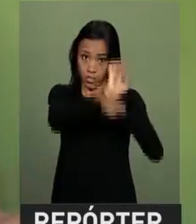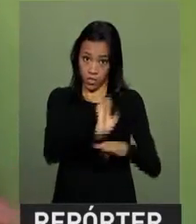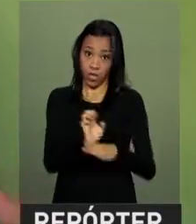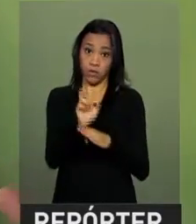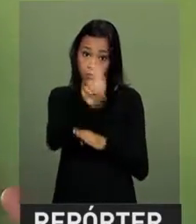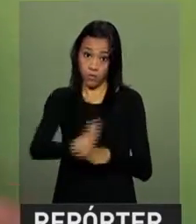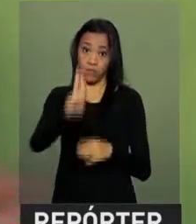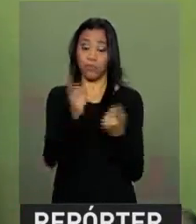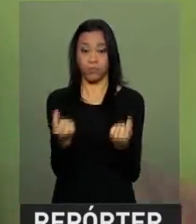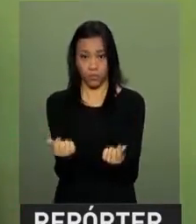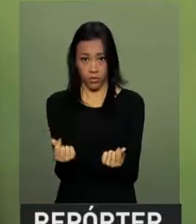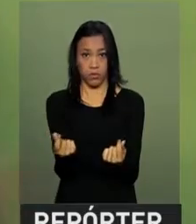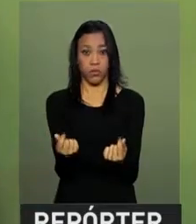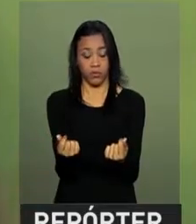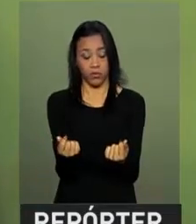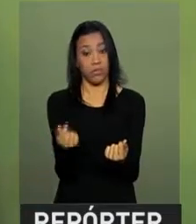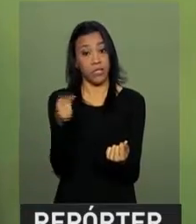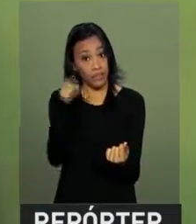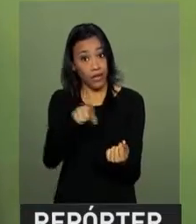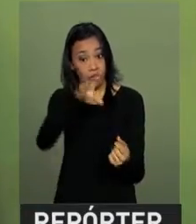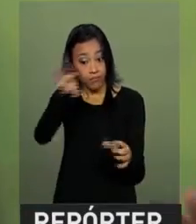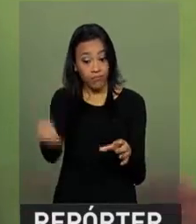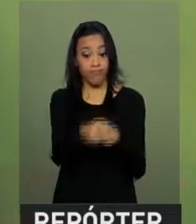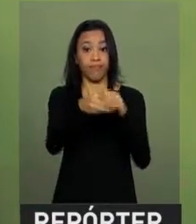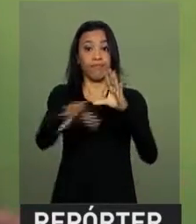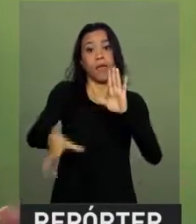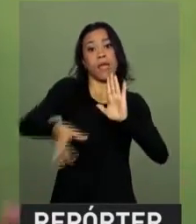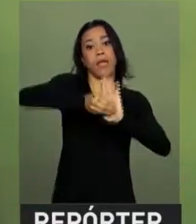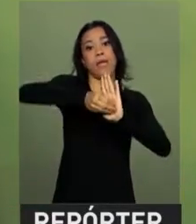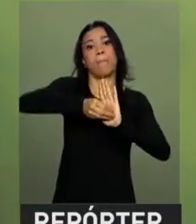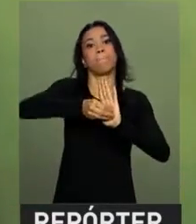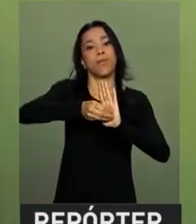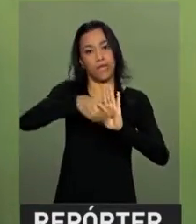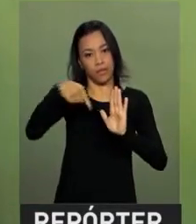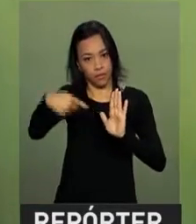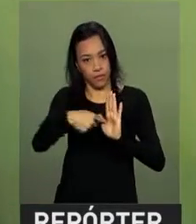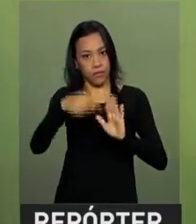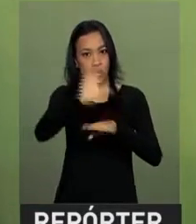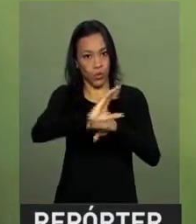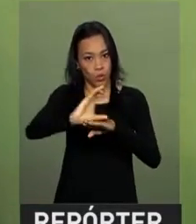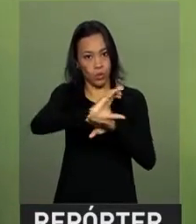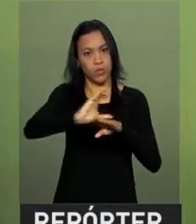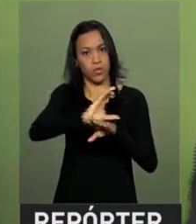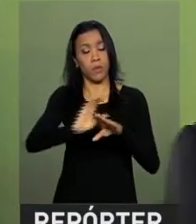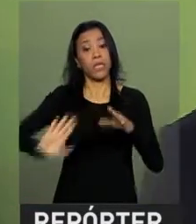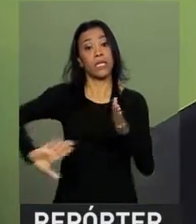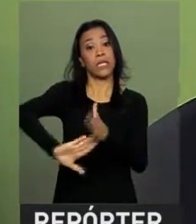sendo introduzido na própria emenda constitucional, que limita os gastos públicos apenas à